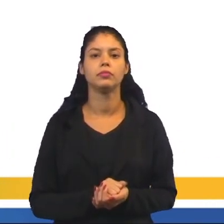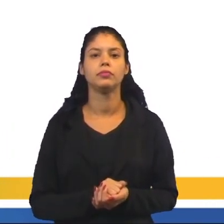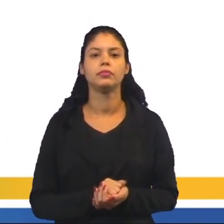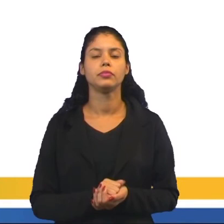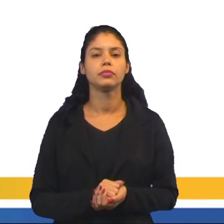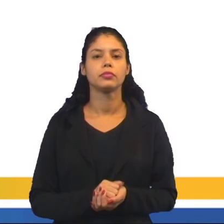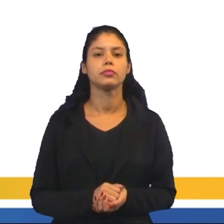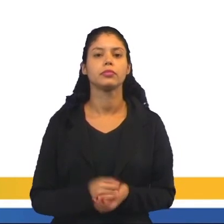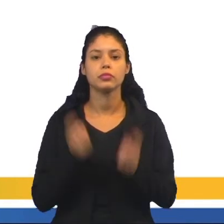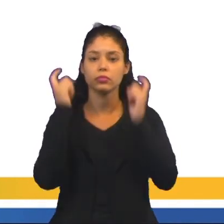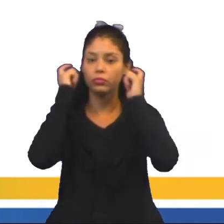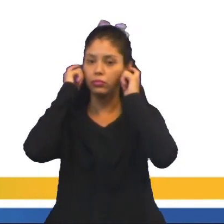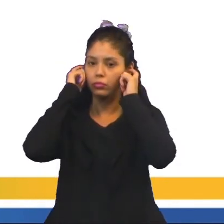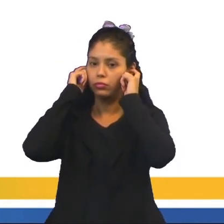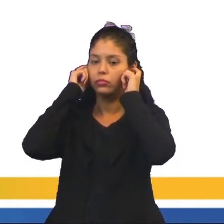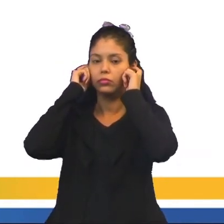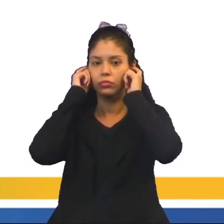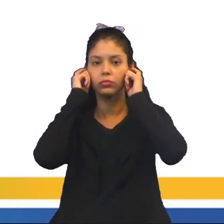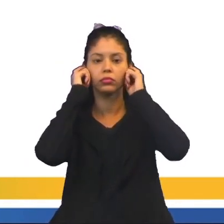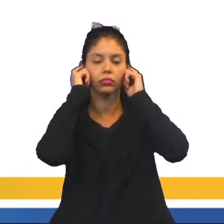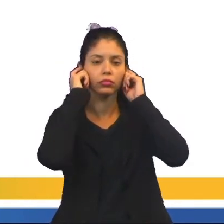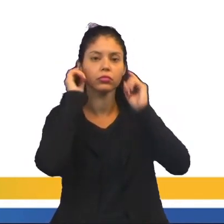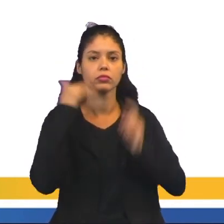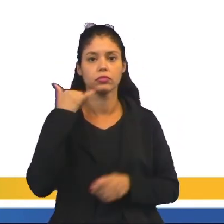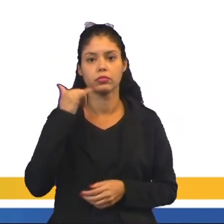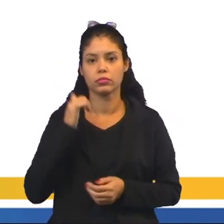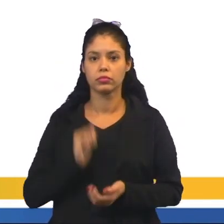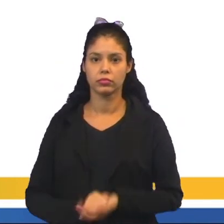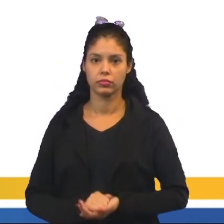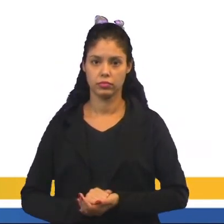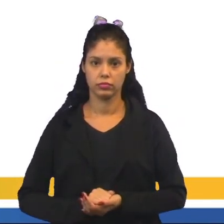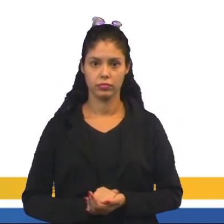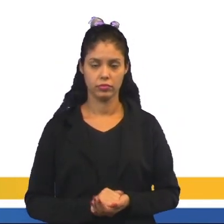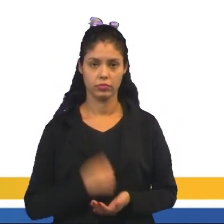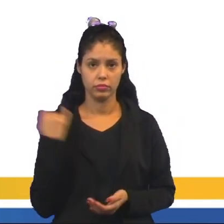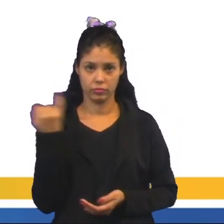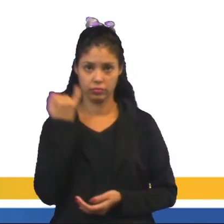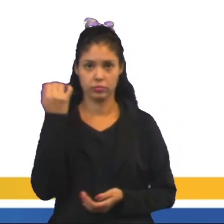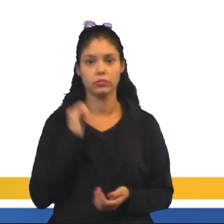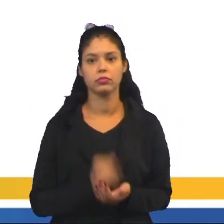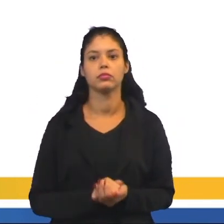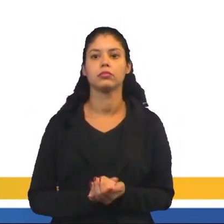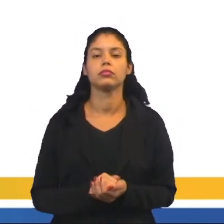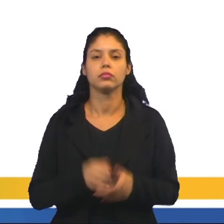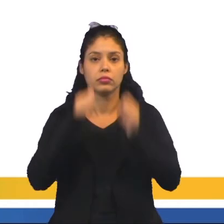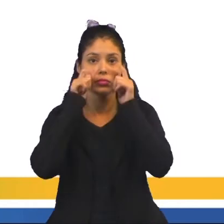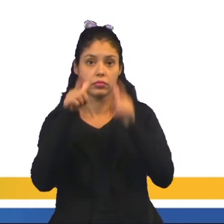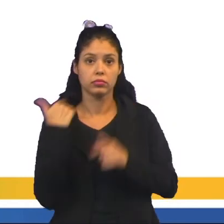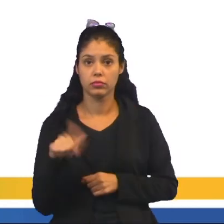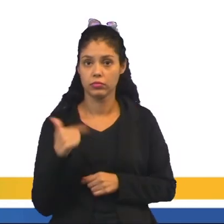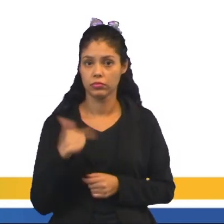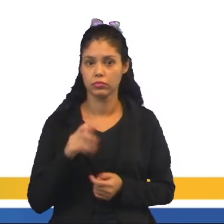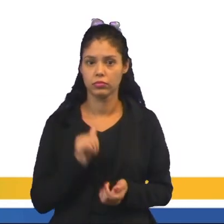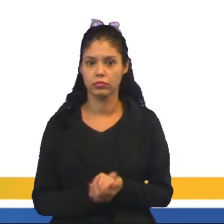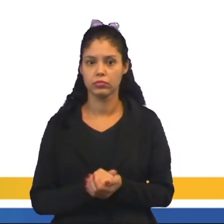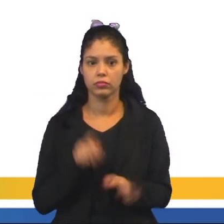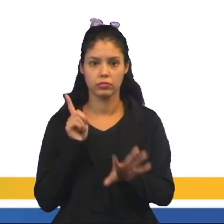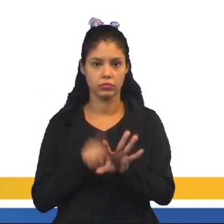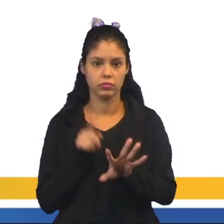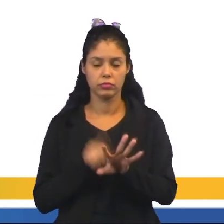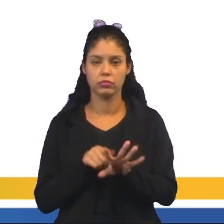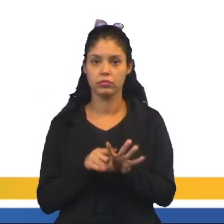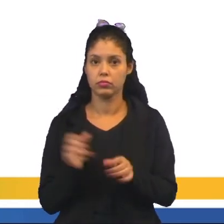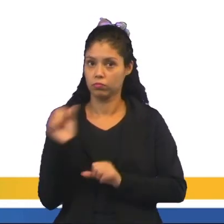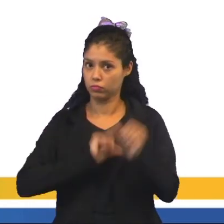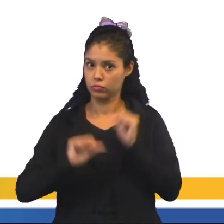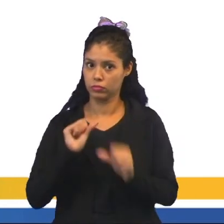o fone de ouvido e usando o seu smartphone, principalmente pela desatenção. Então, pedestre, não troque sua vida